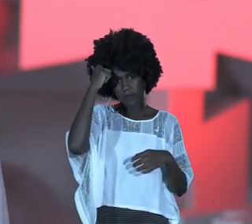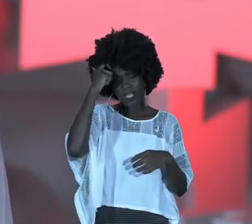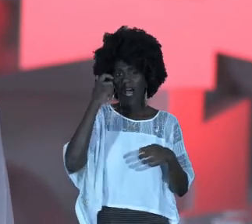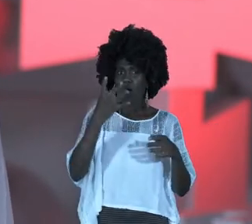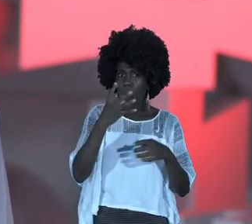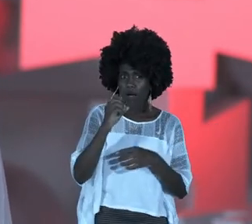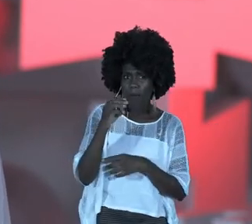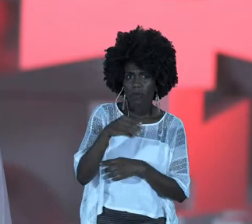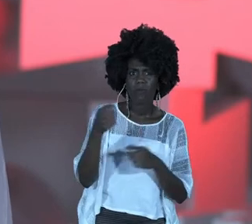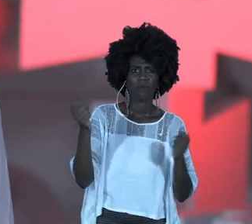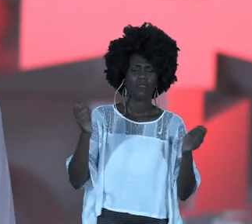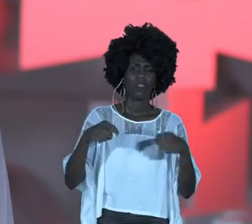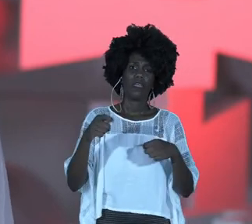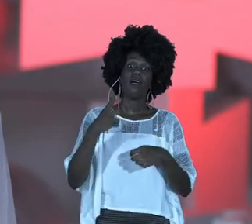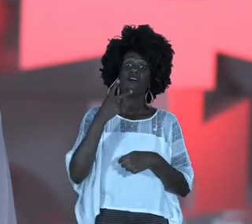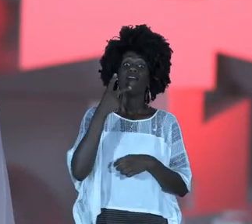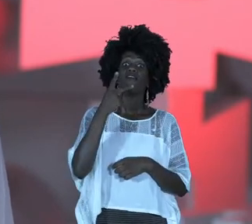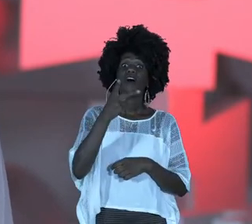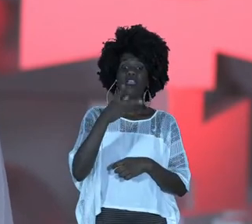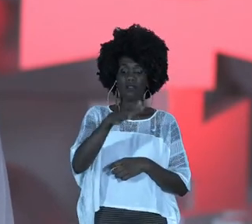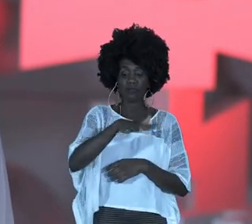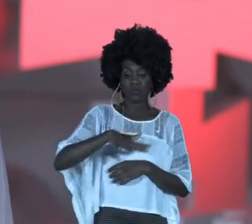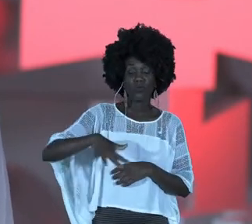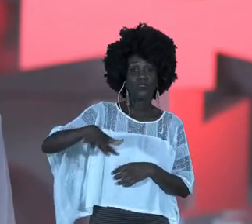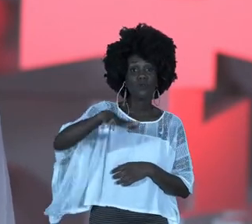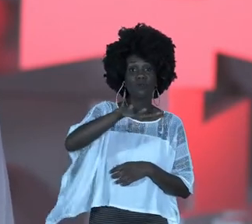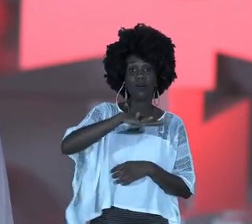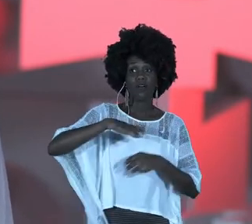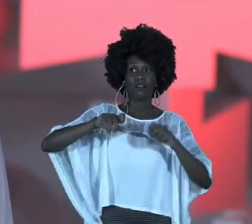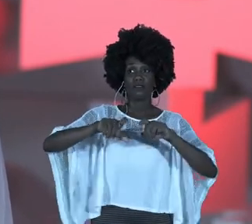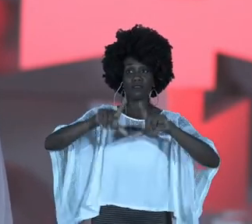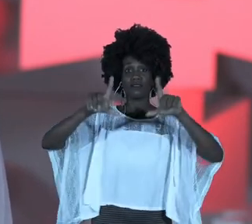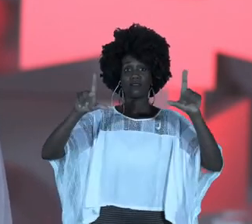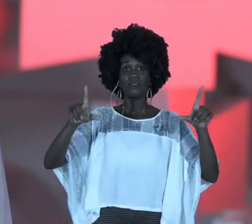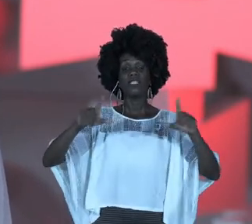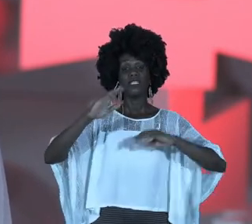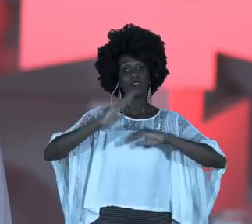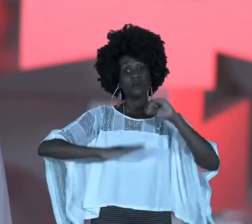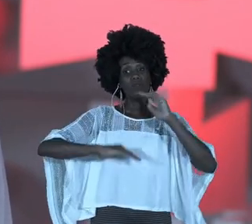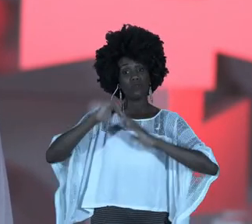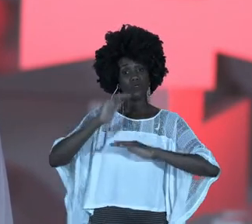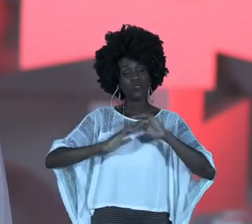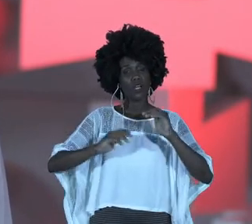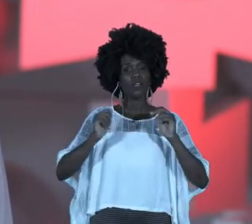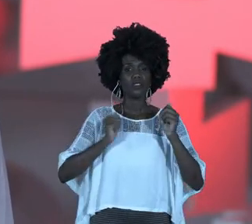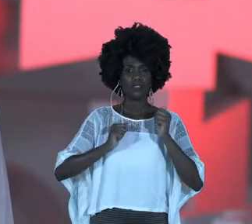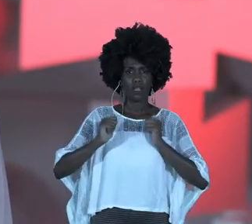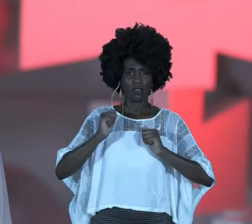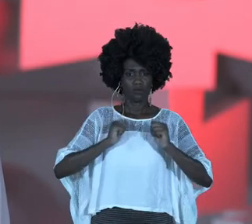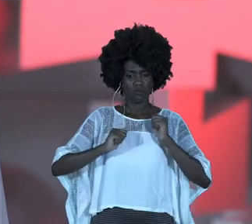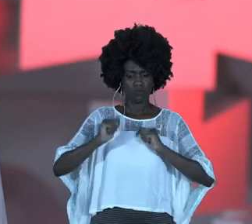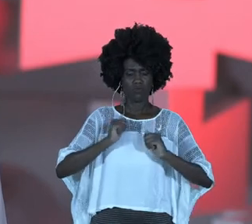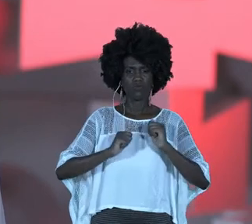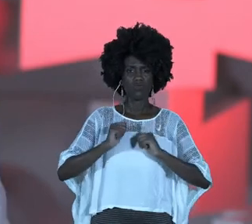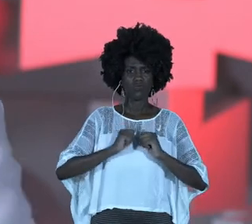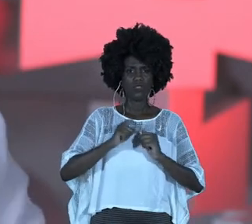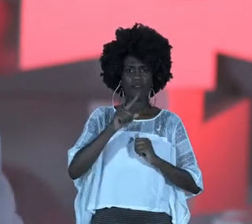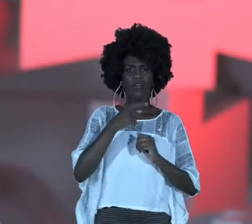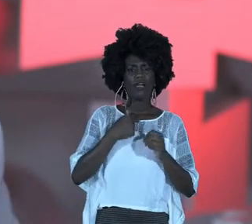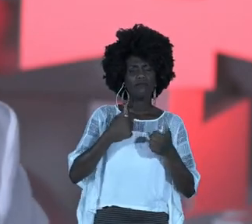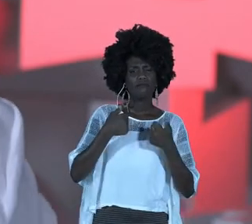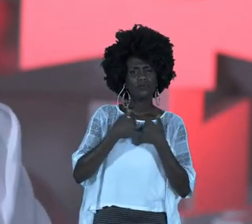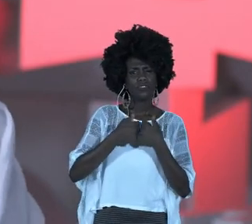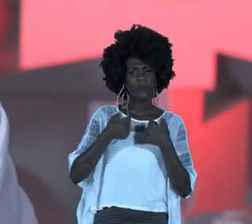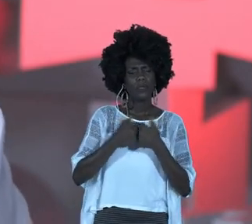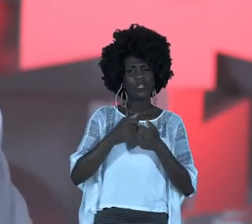Então, falando da espacialidade desses artistas que vão chegando perto, né,